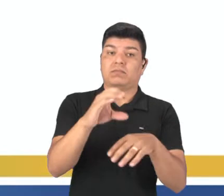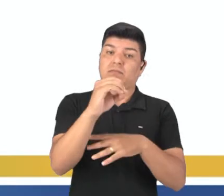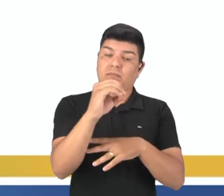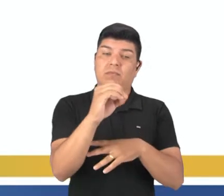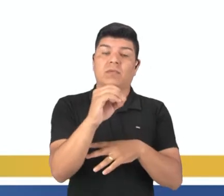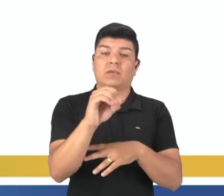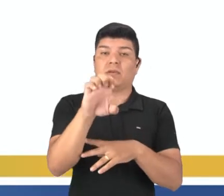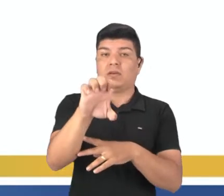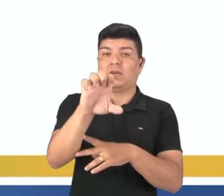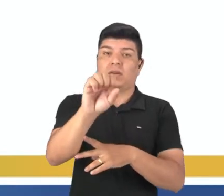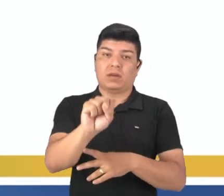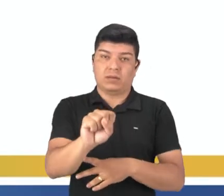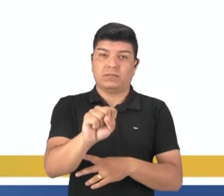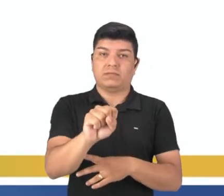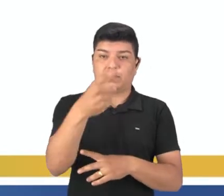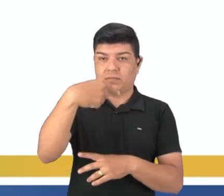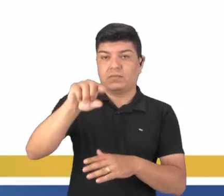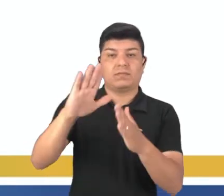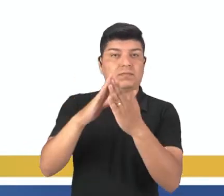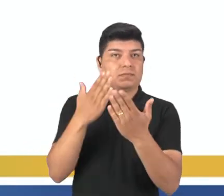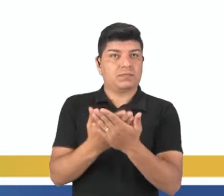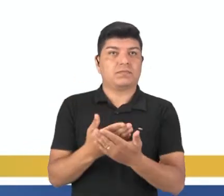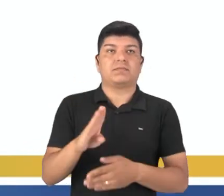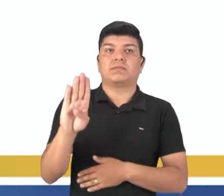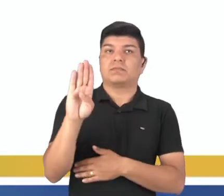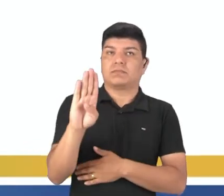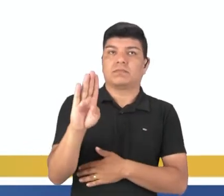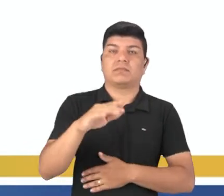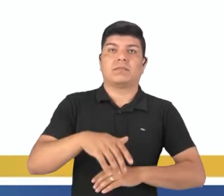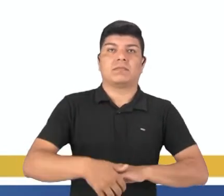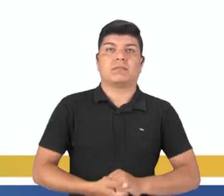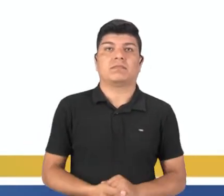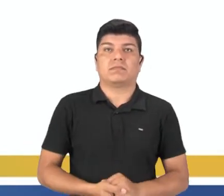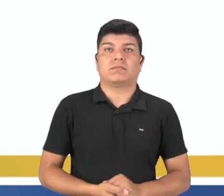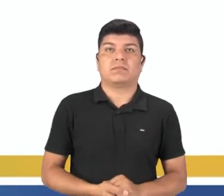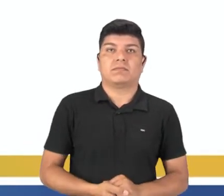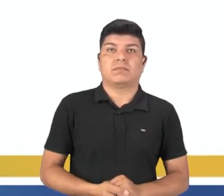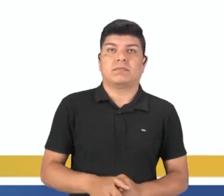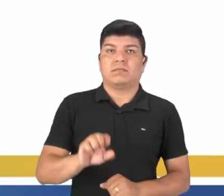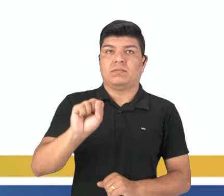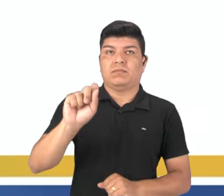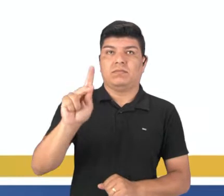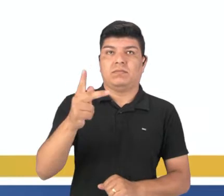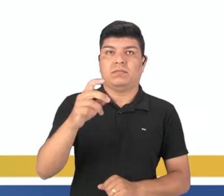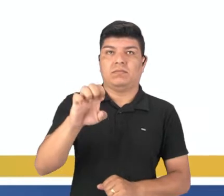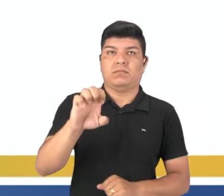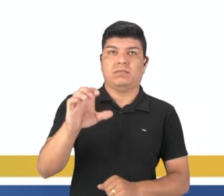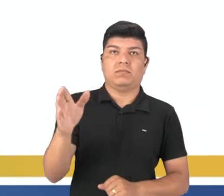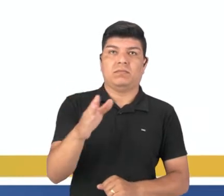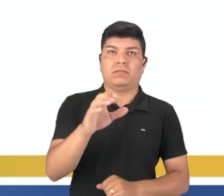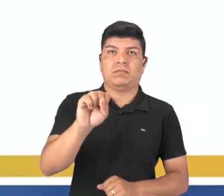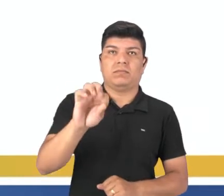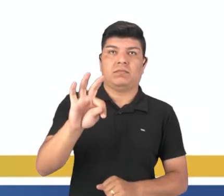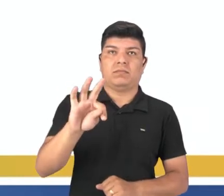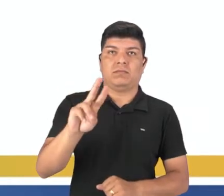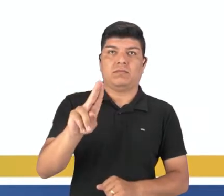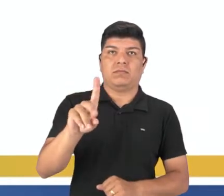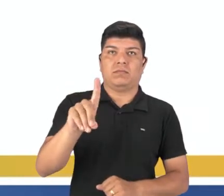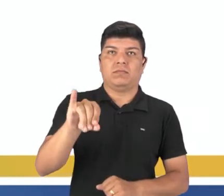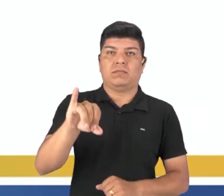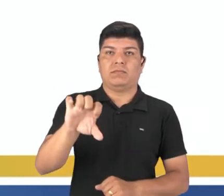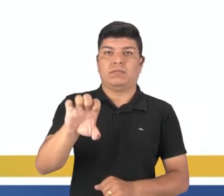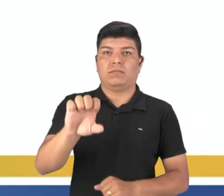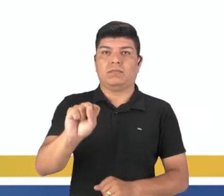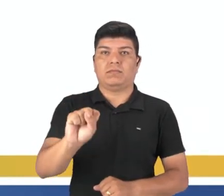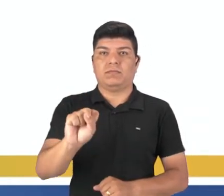chegou seu School ela vai à escola letra B instante ficou Oxe está dias ela estuda